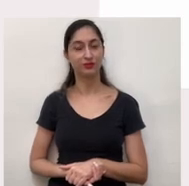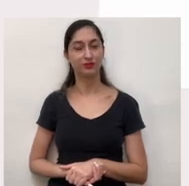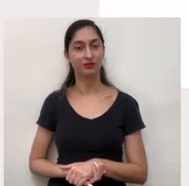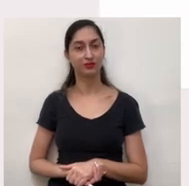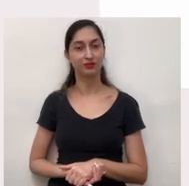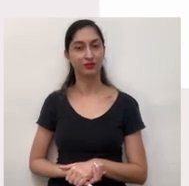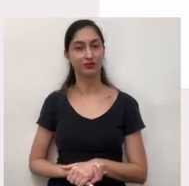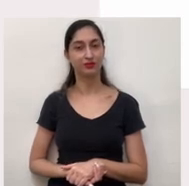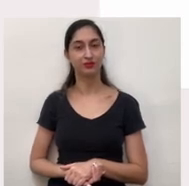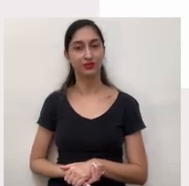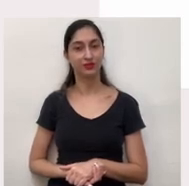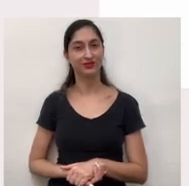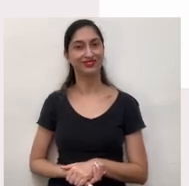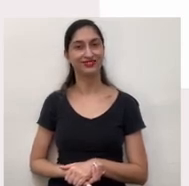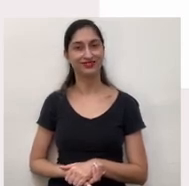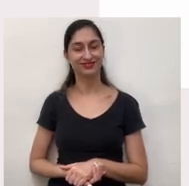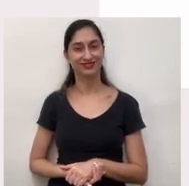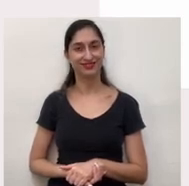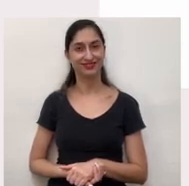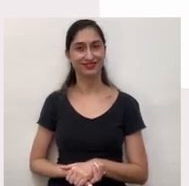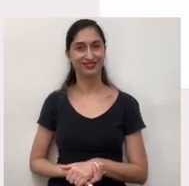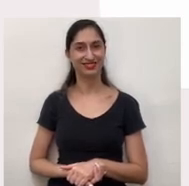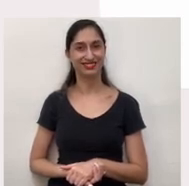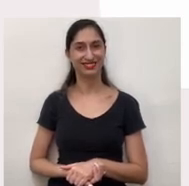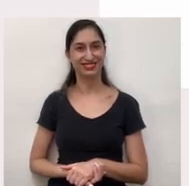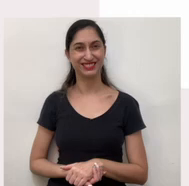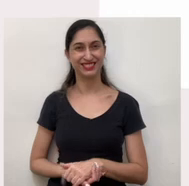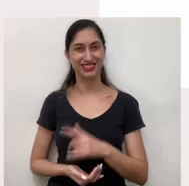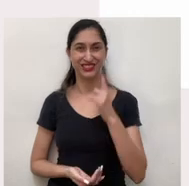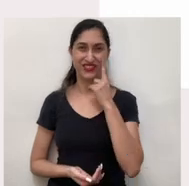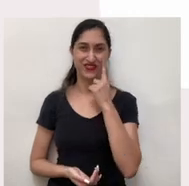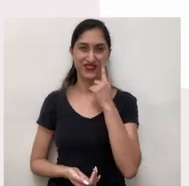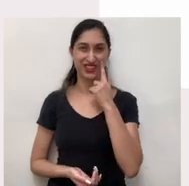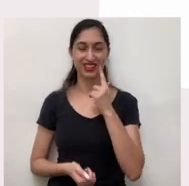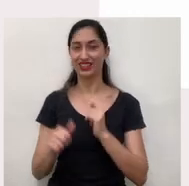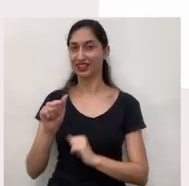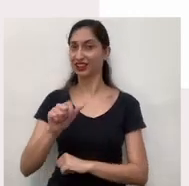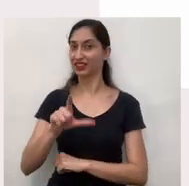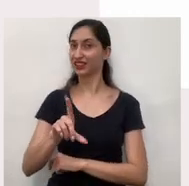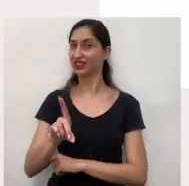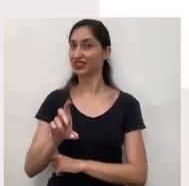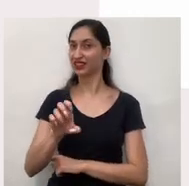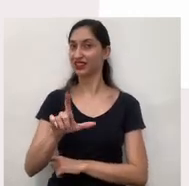Deixa eu dar uma colada aqui. Deixa eu ver se eu vou achar rápido. A Adélia Borges